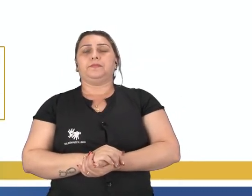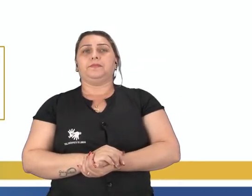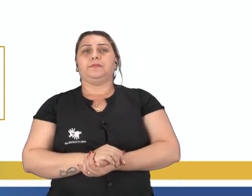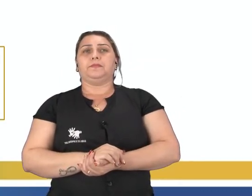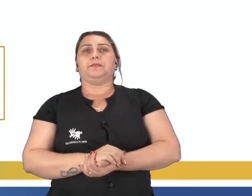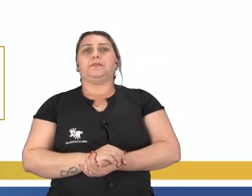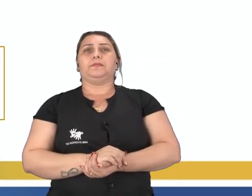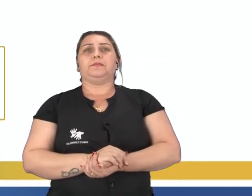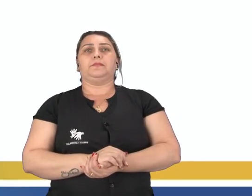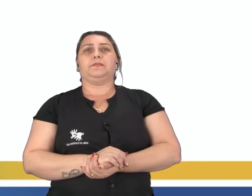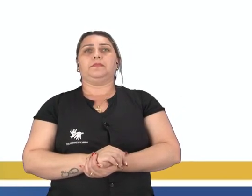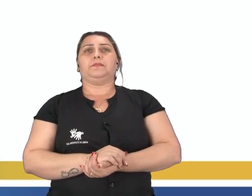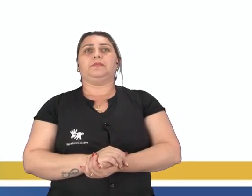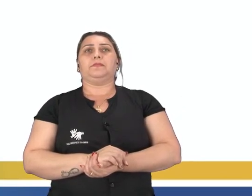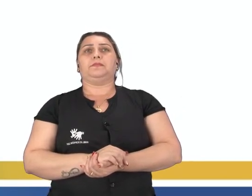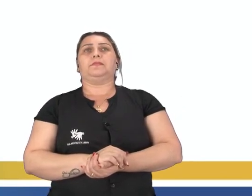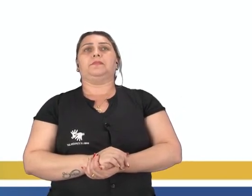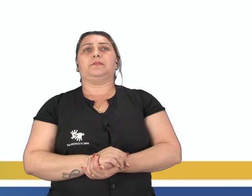7,573.